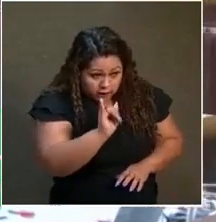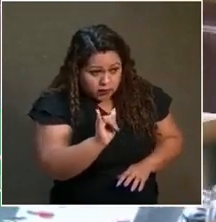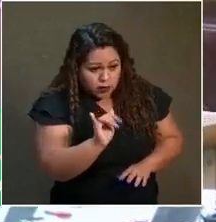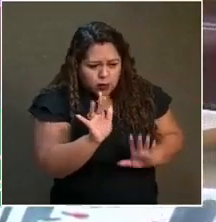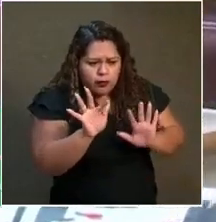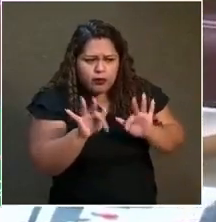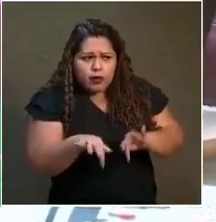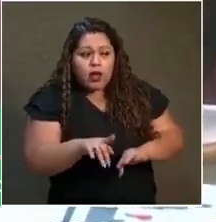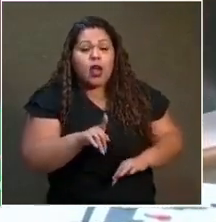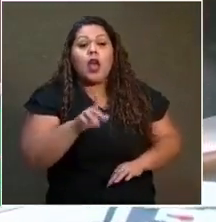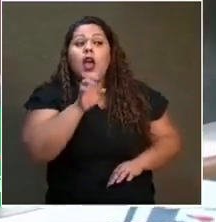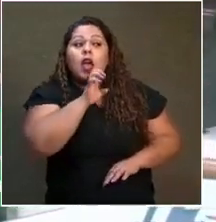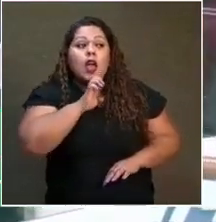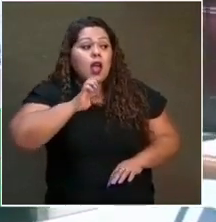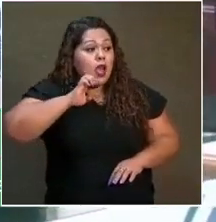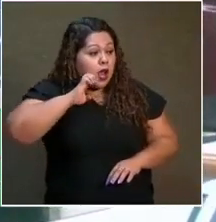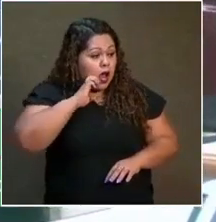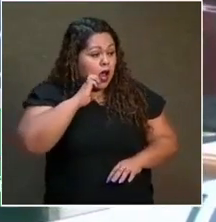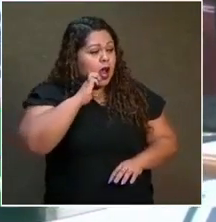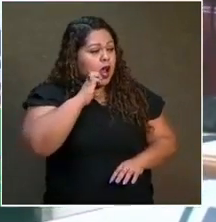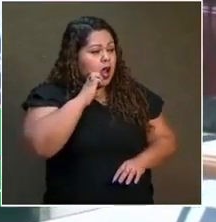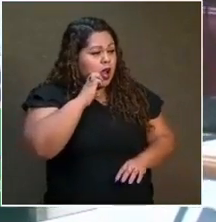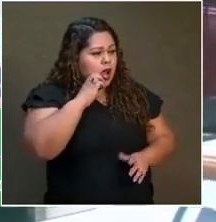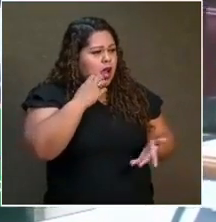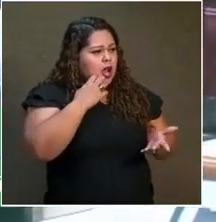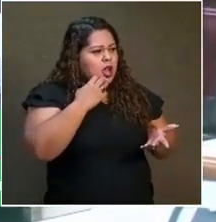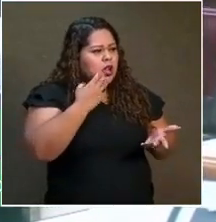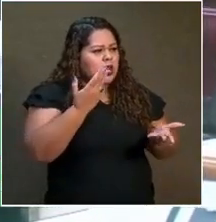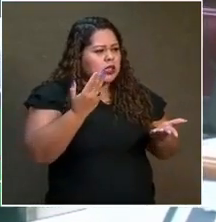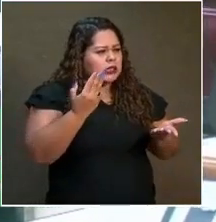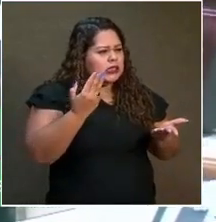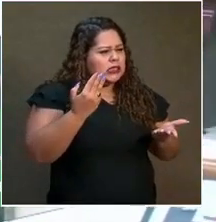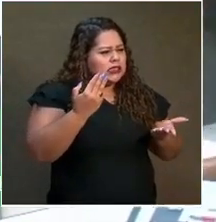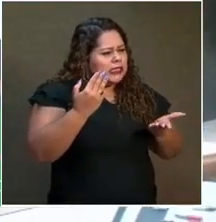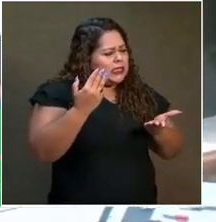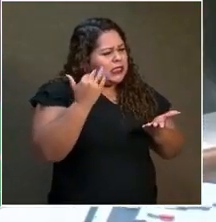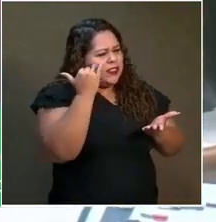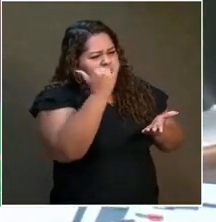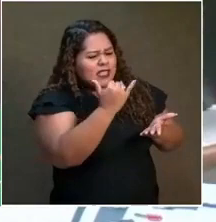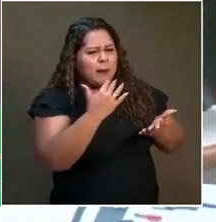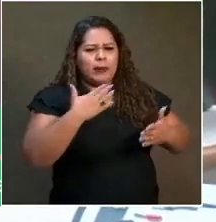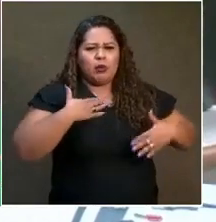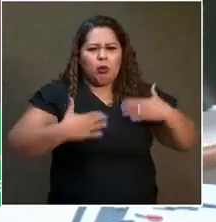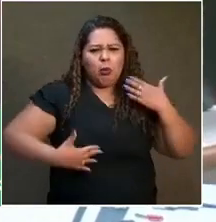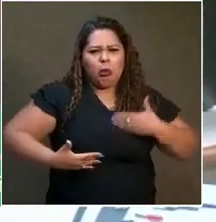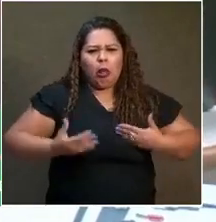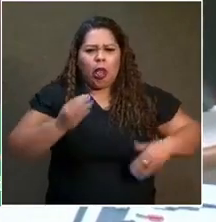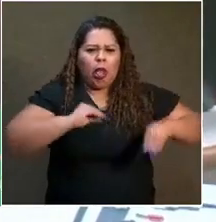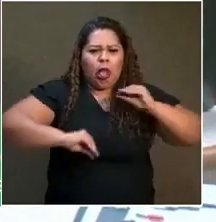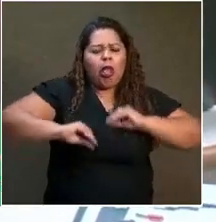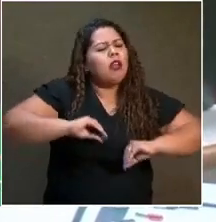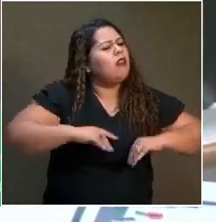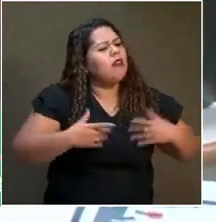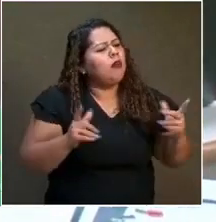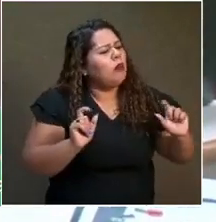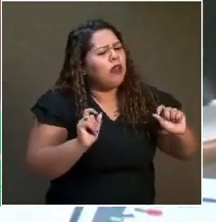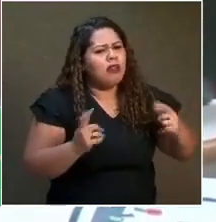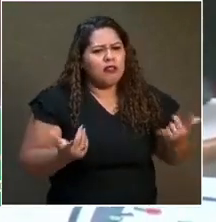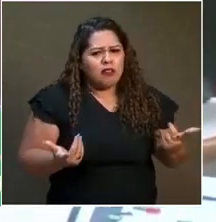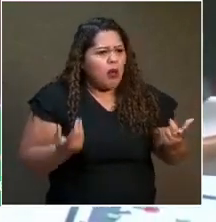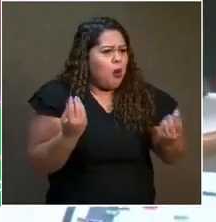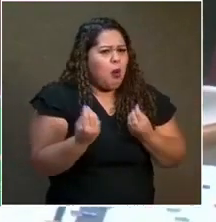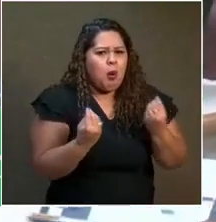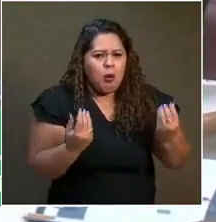final que Emily lhe repassava informações de que Cássio tinha um comportamento depressivo. O que era isso?